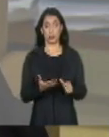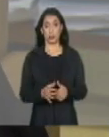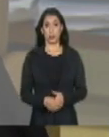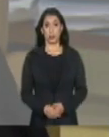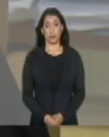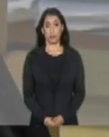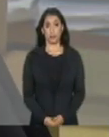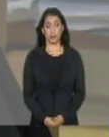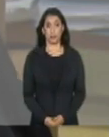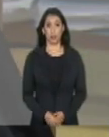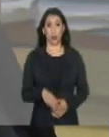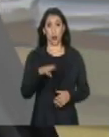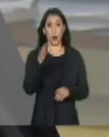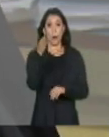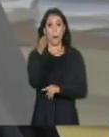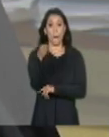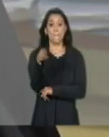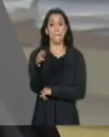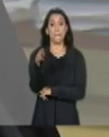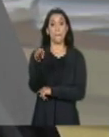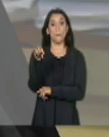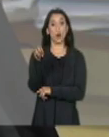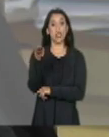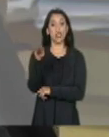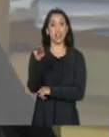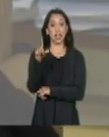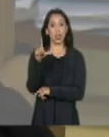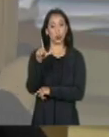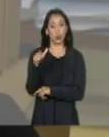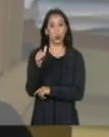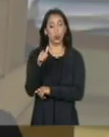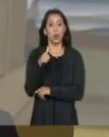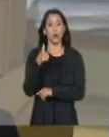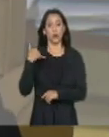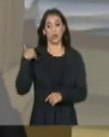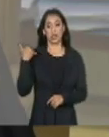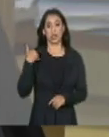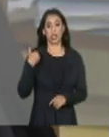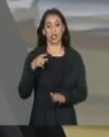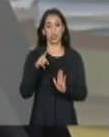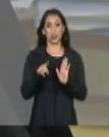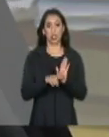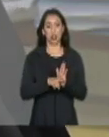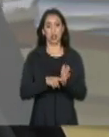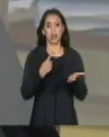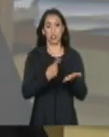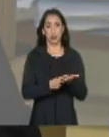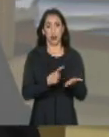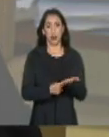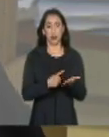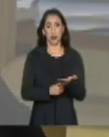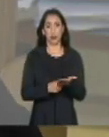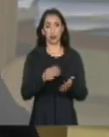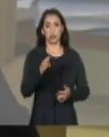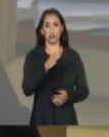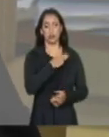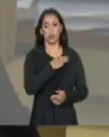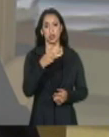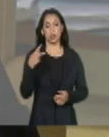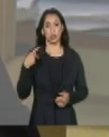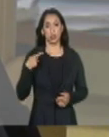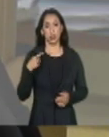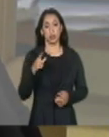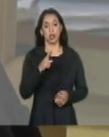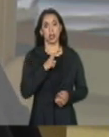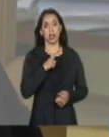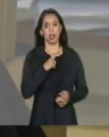num motel com uma menor e fez um acordo com o Ministério Público, que ele era o auditor fiscal e tinha lá fatos de